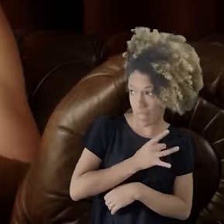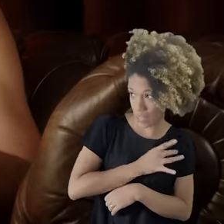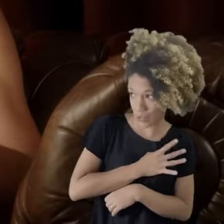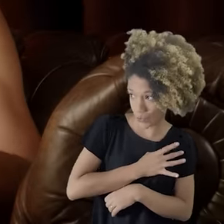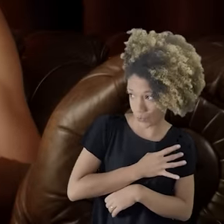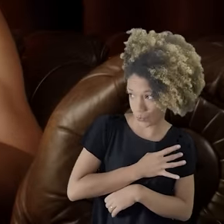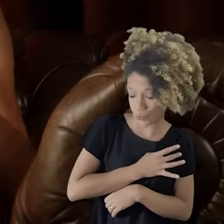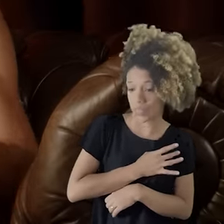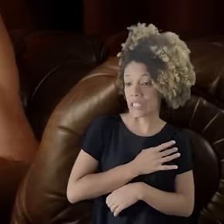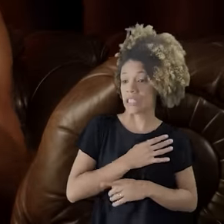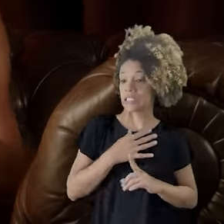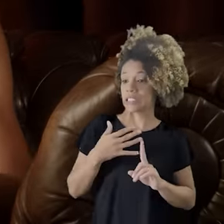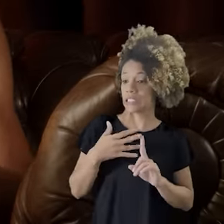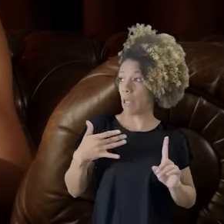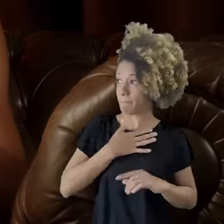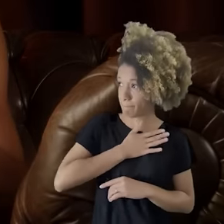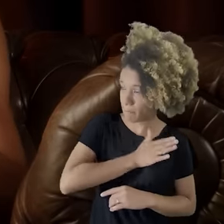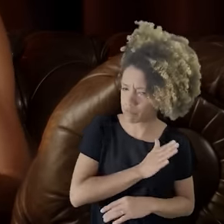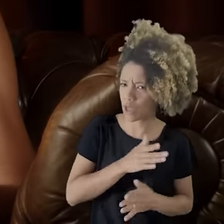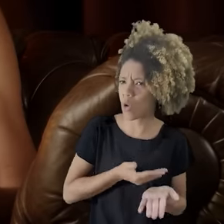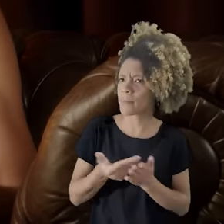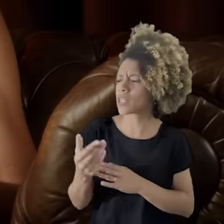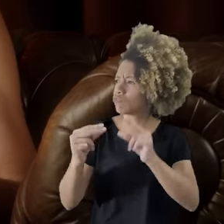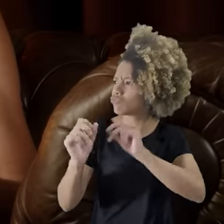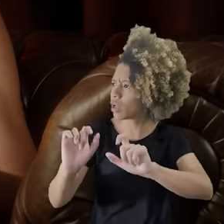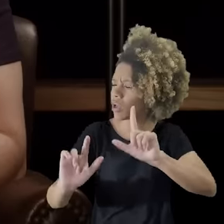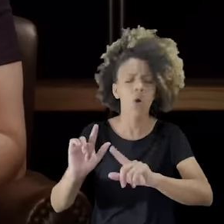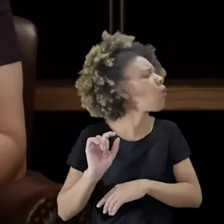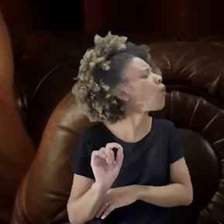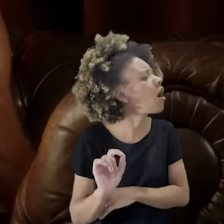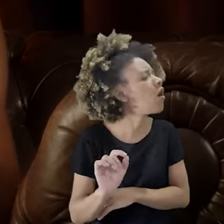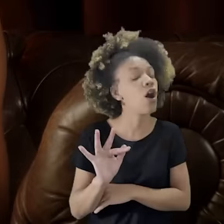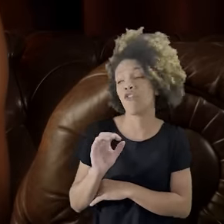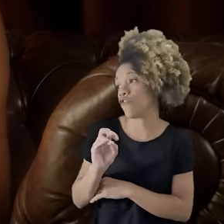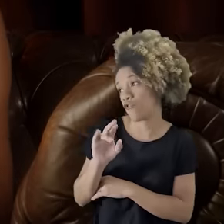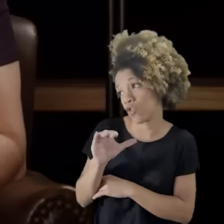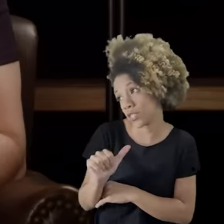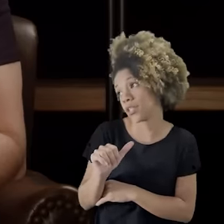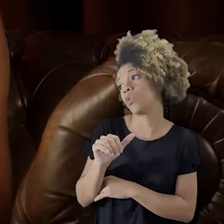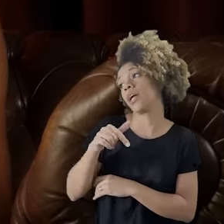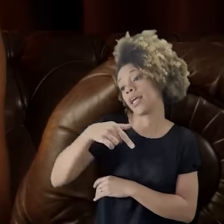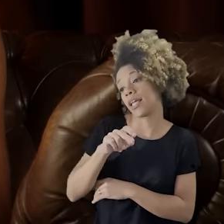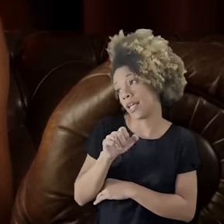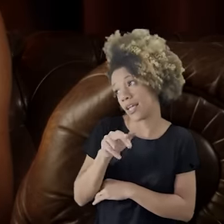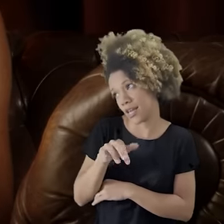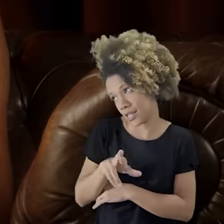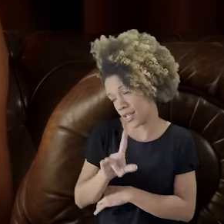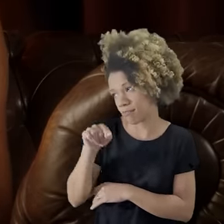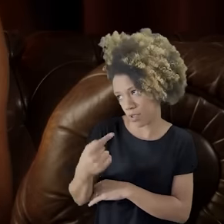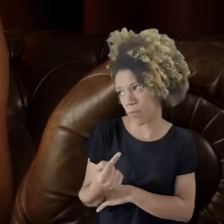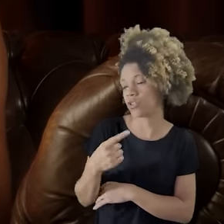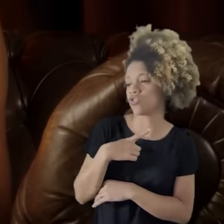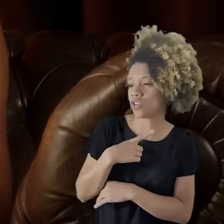da da homofobia esse negócio quando eu comecei a assistir essa novela qual novela A Força do querer né até que depois